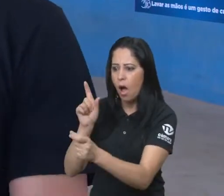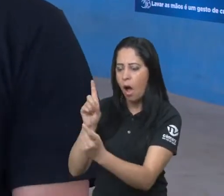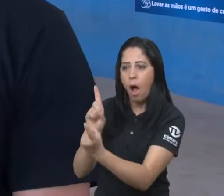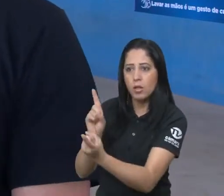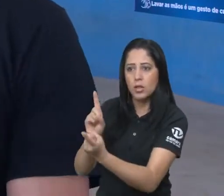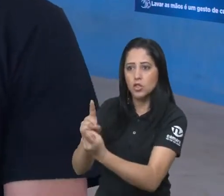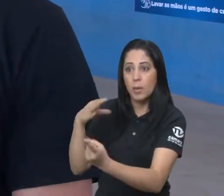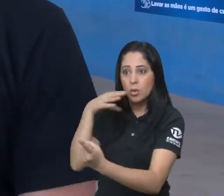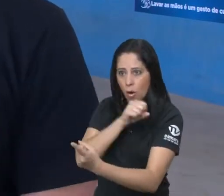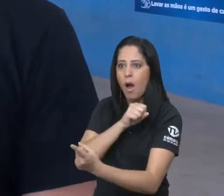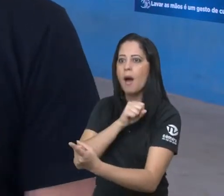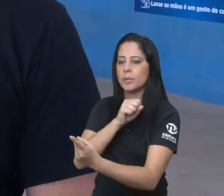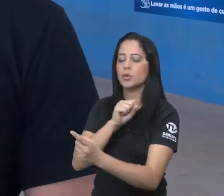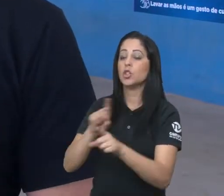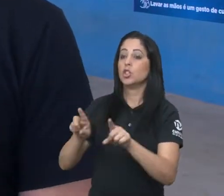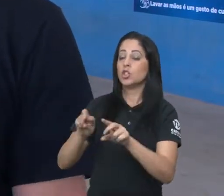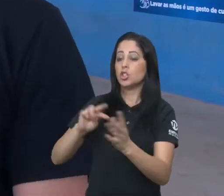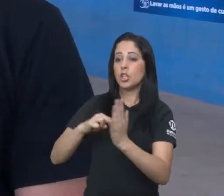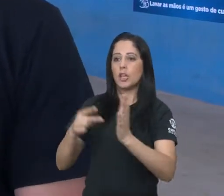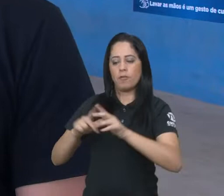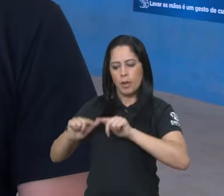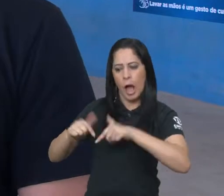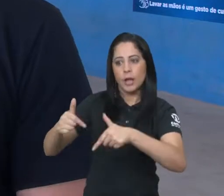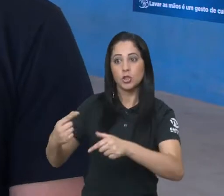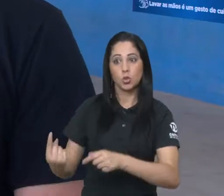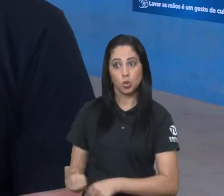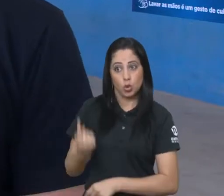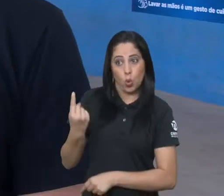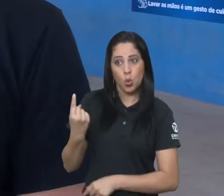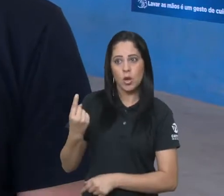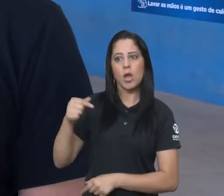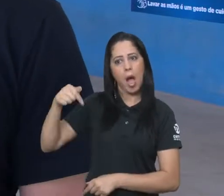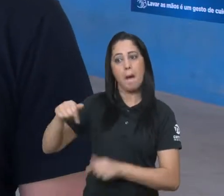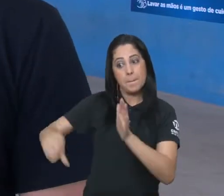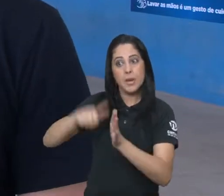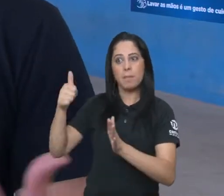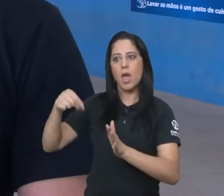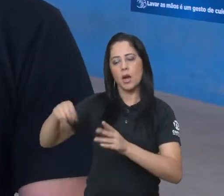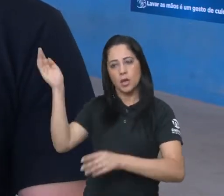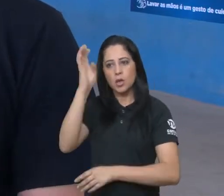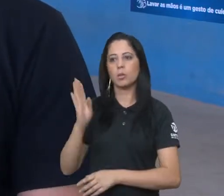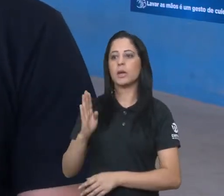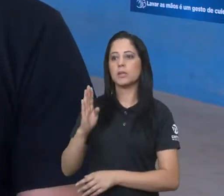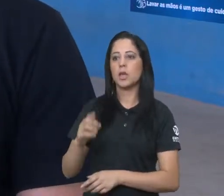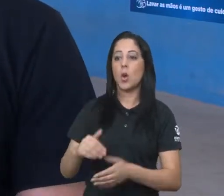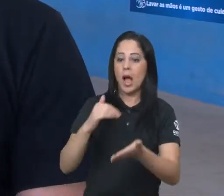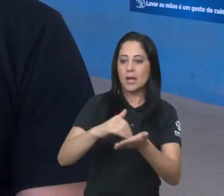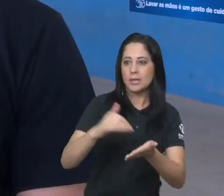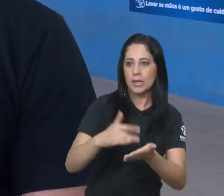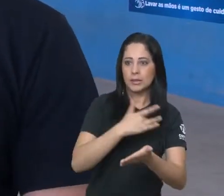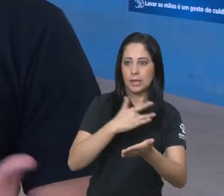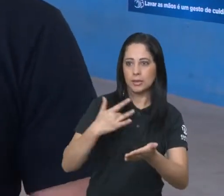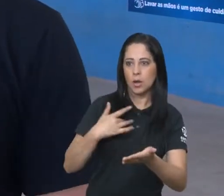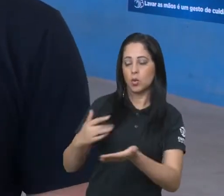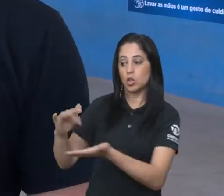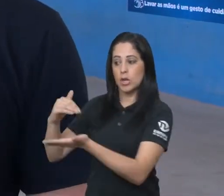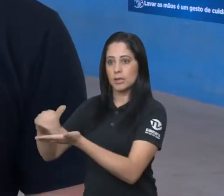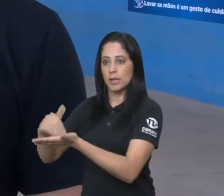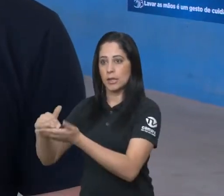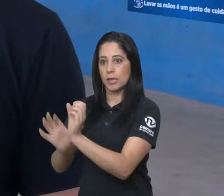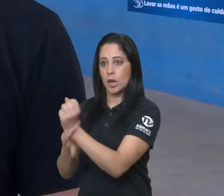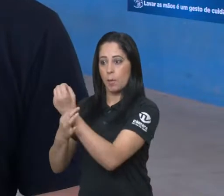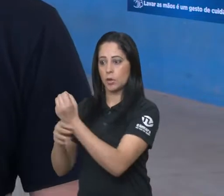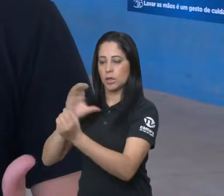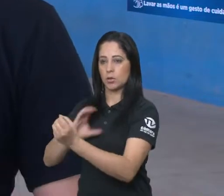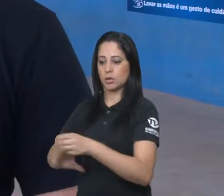um atendimento dessa natureza. É uma iniciativa única no Brasil e é uma parceria pela Secretaria de Saúde com a Secretaria de